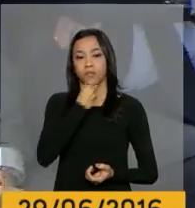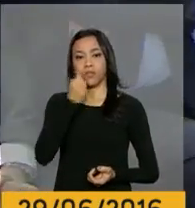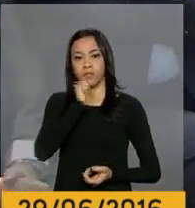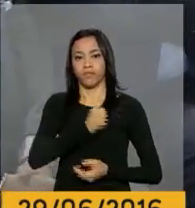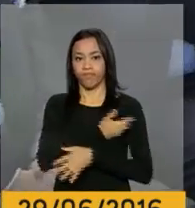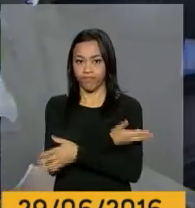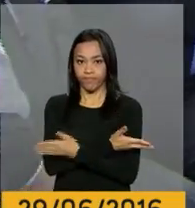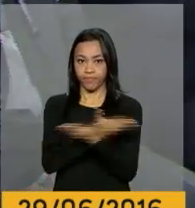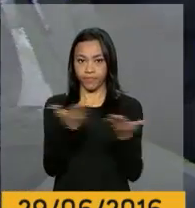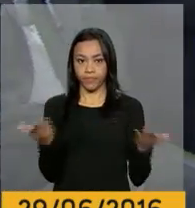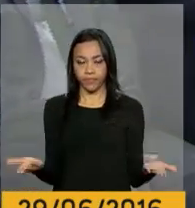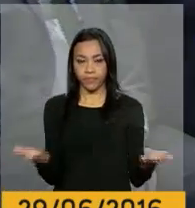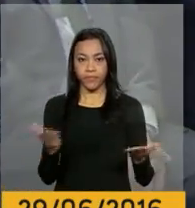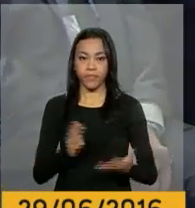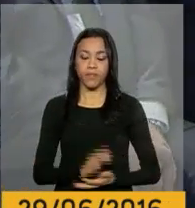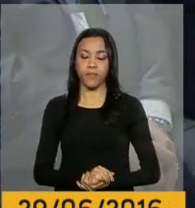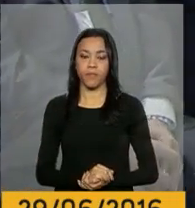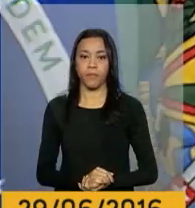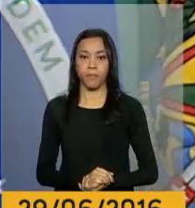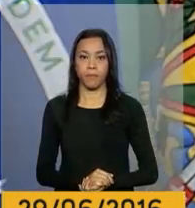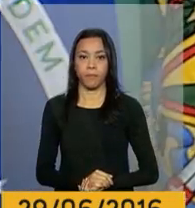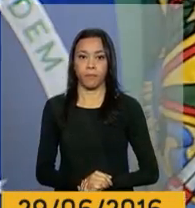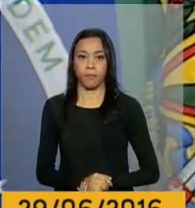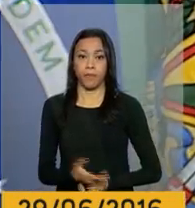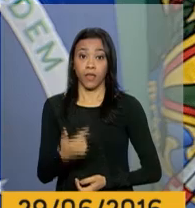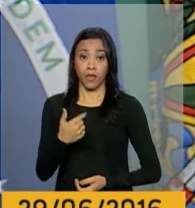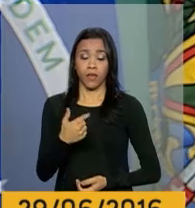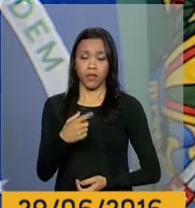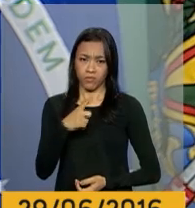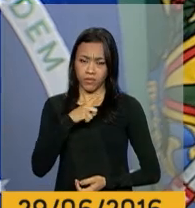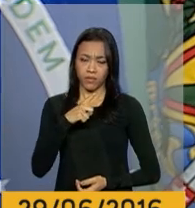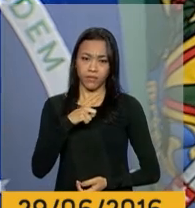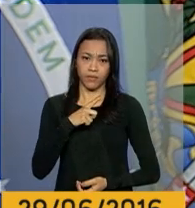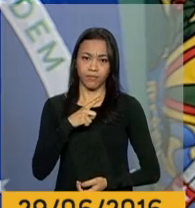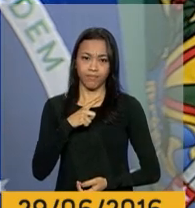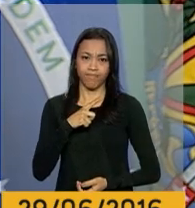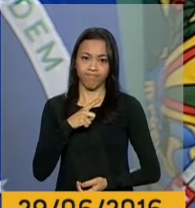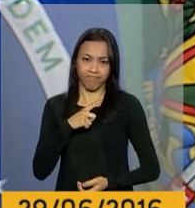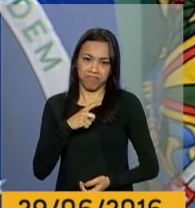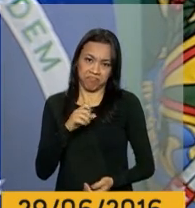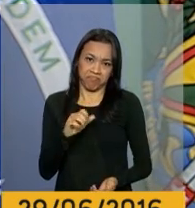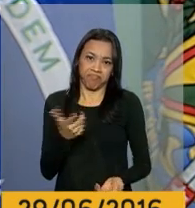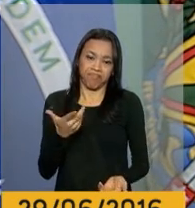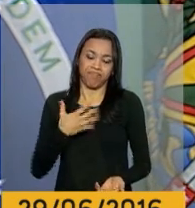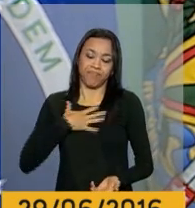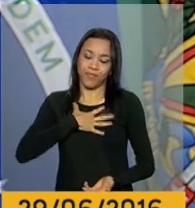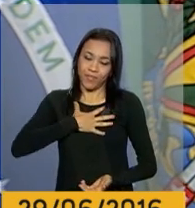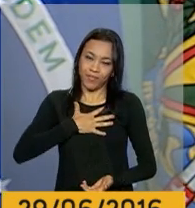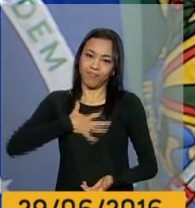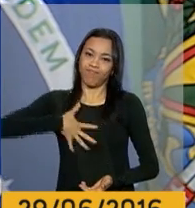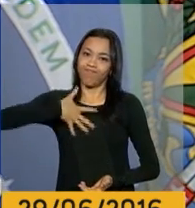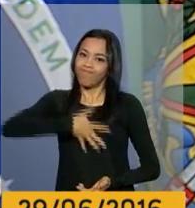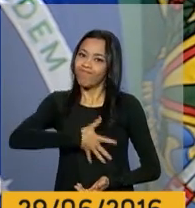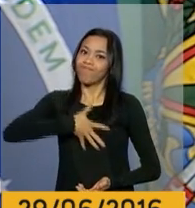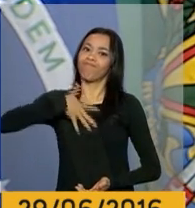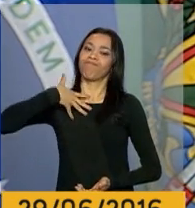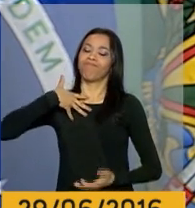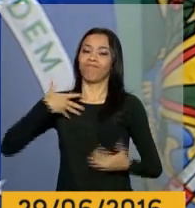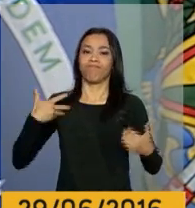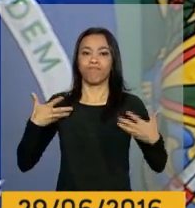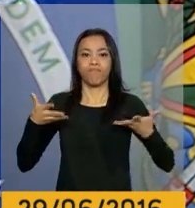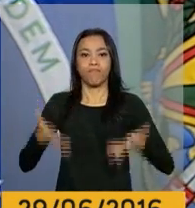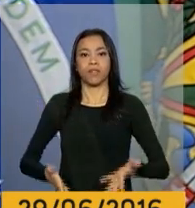senhores. Eu tenho muita, evidentemente, muita satisfação em